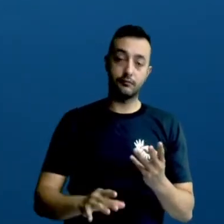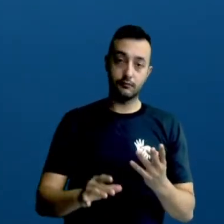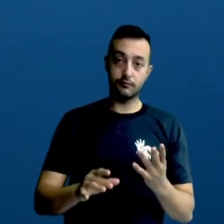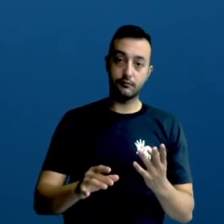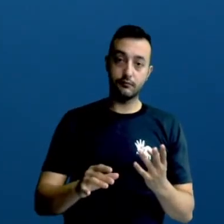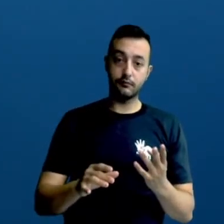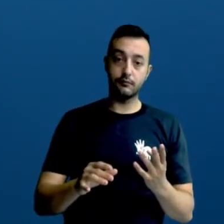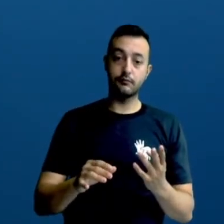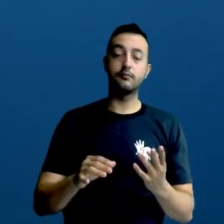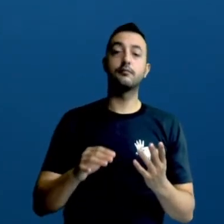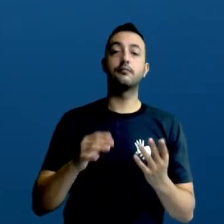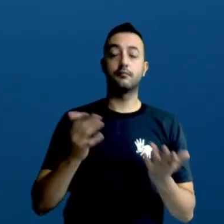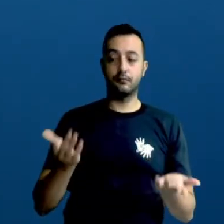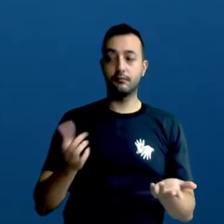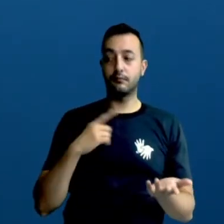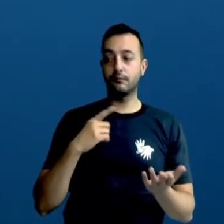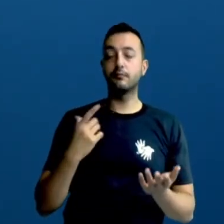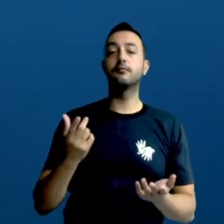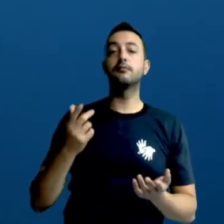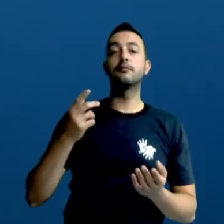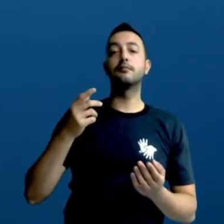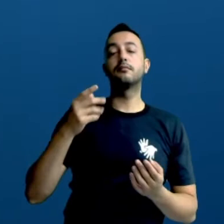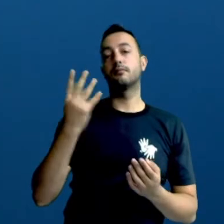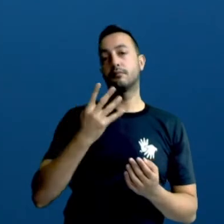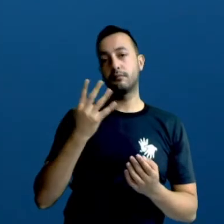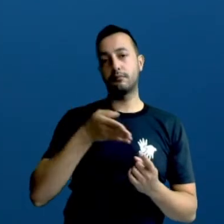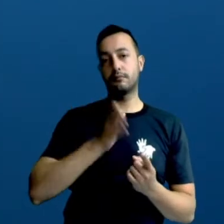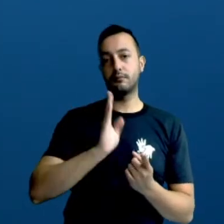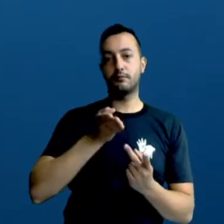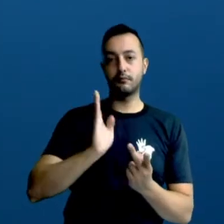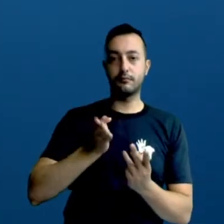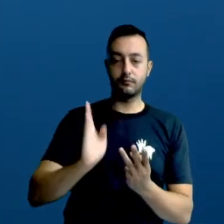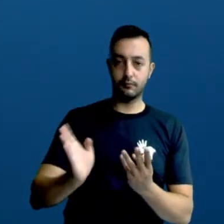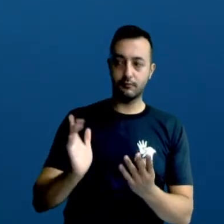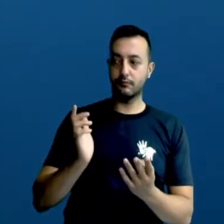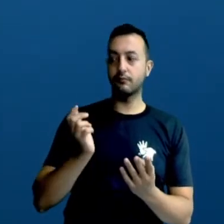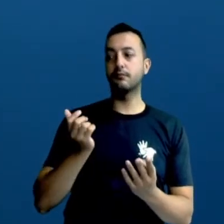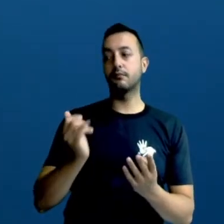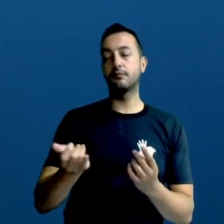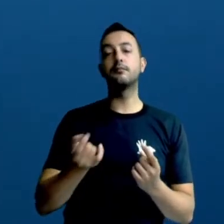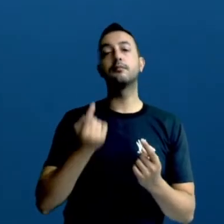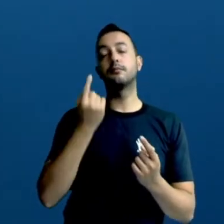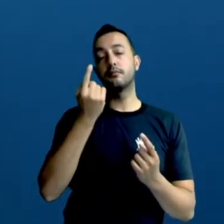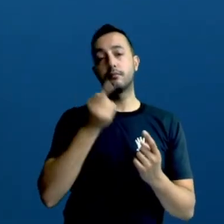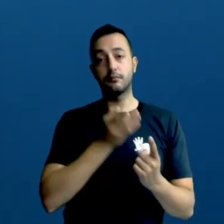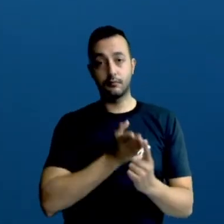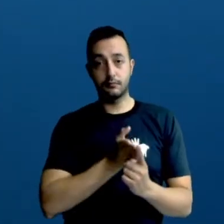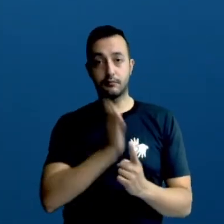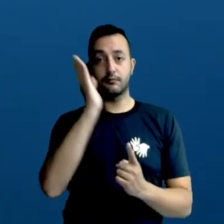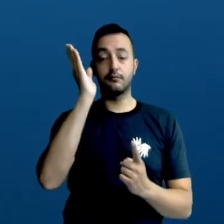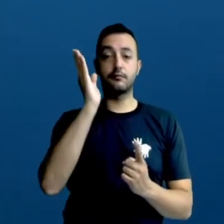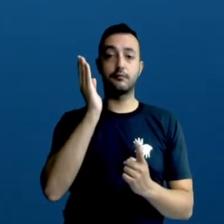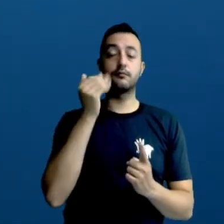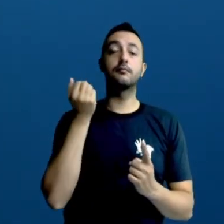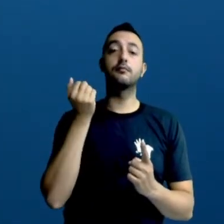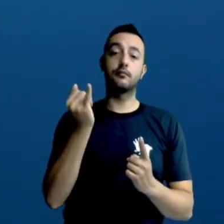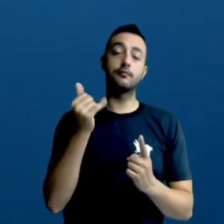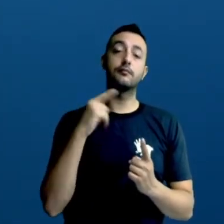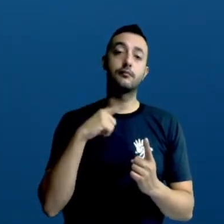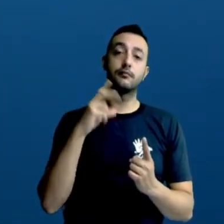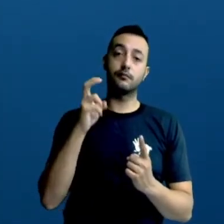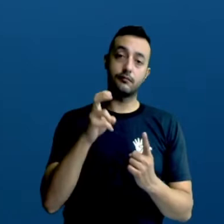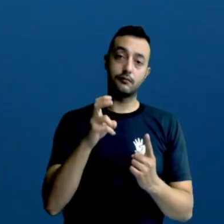vértice, tá aqui, o polígono com 4 lados, saiu de um vértice uma única diagonal. Se tem 5